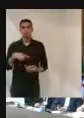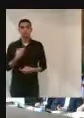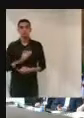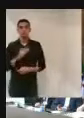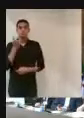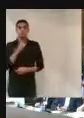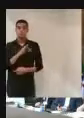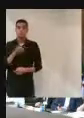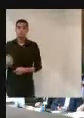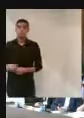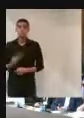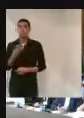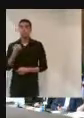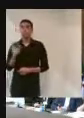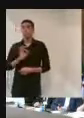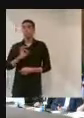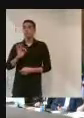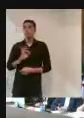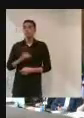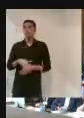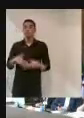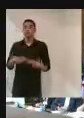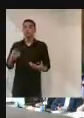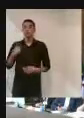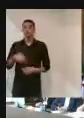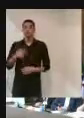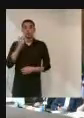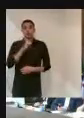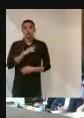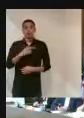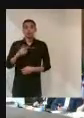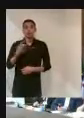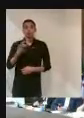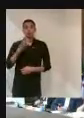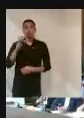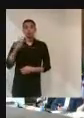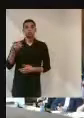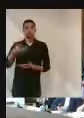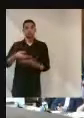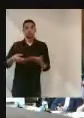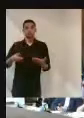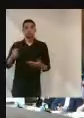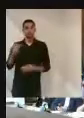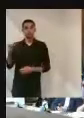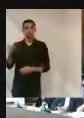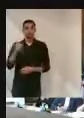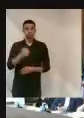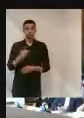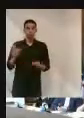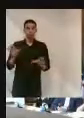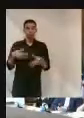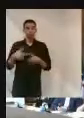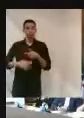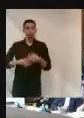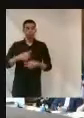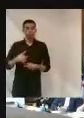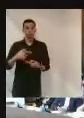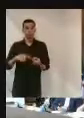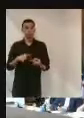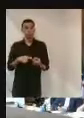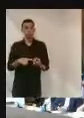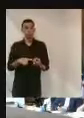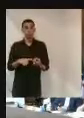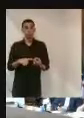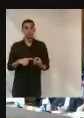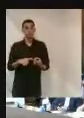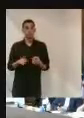Então, foi um feito que garantiu as futuras contratações de cooperativas. Teve também contratação do plano de